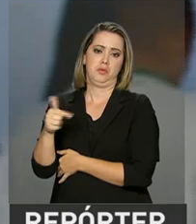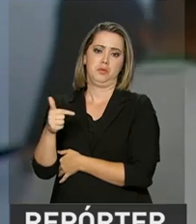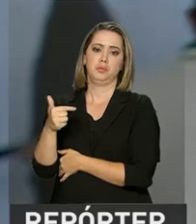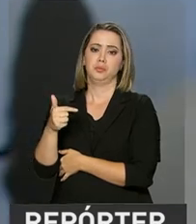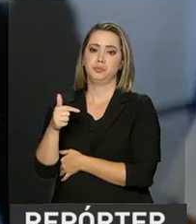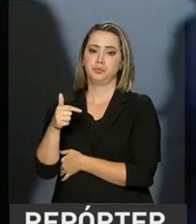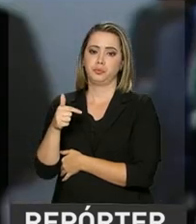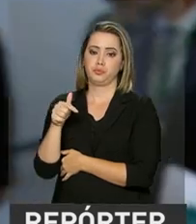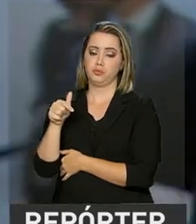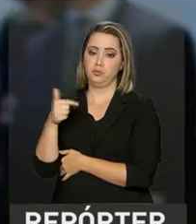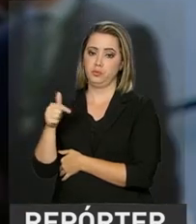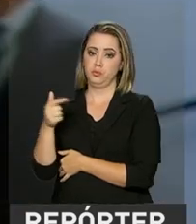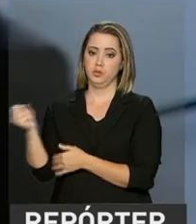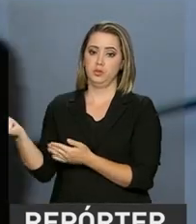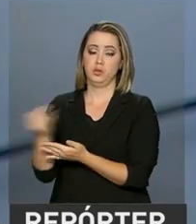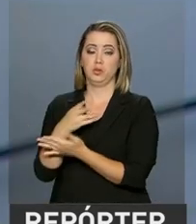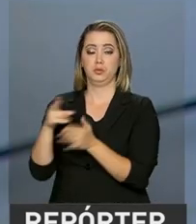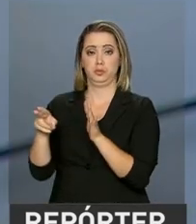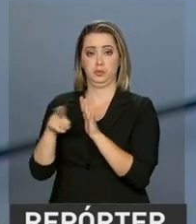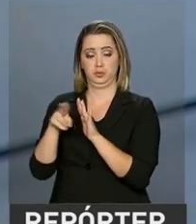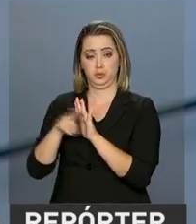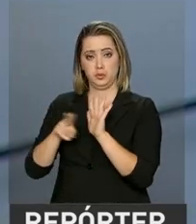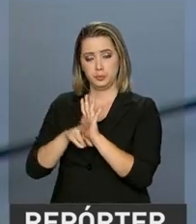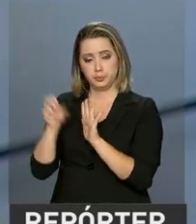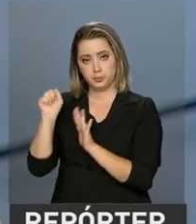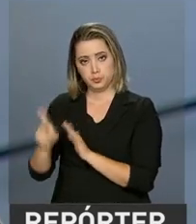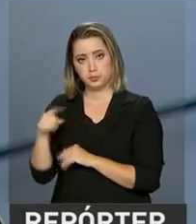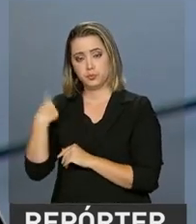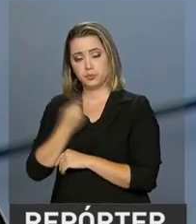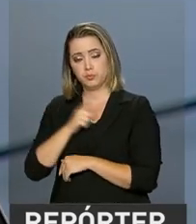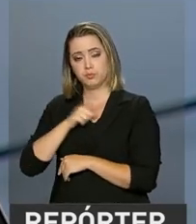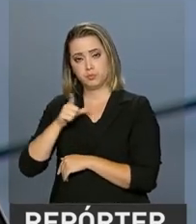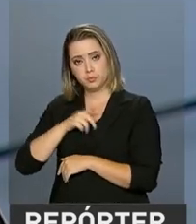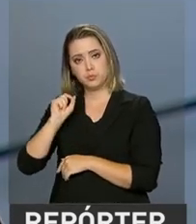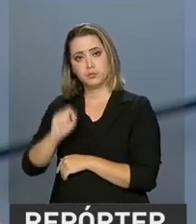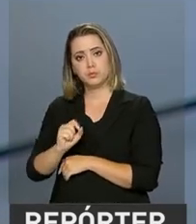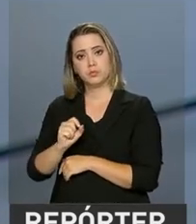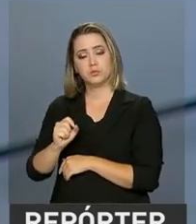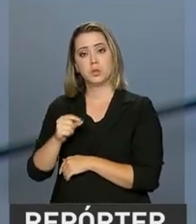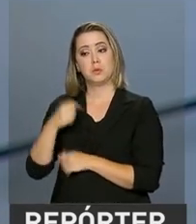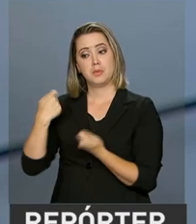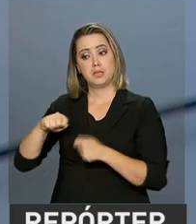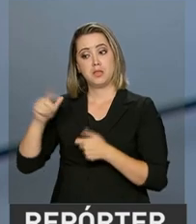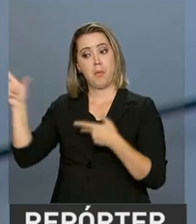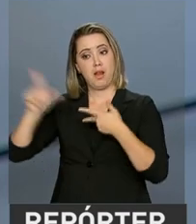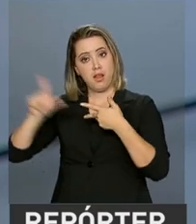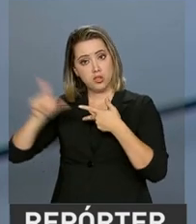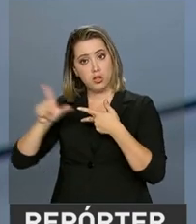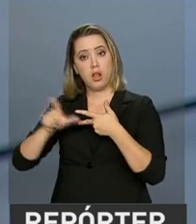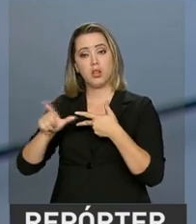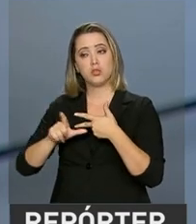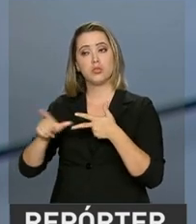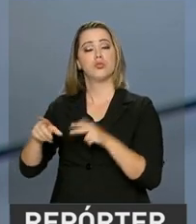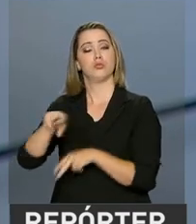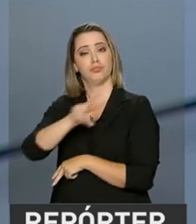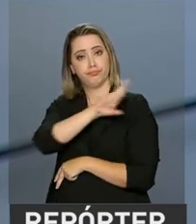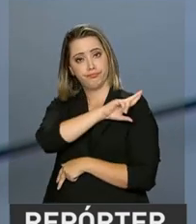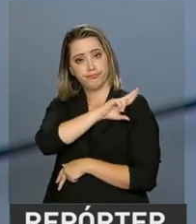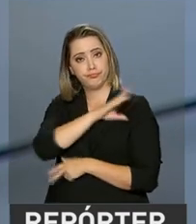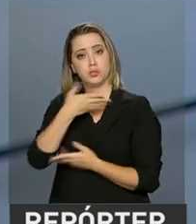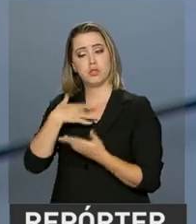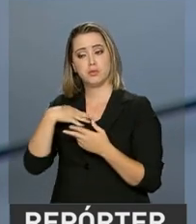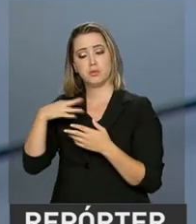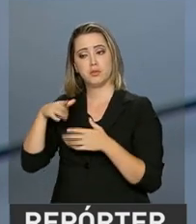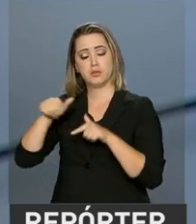aprovarmos essa reforma da Previdência, nós temos que ser legisladores que temos que ter coragem